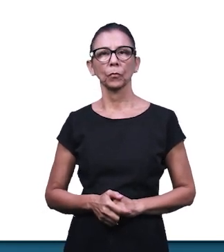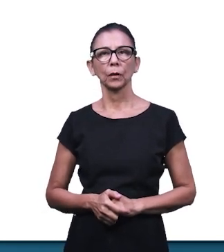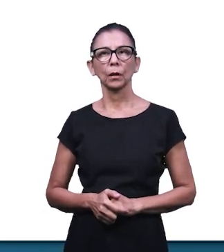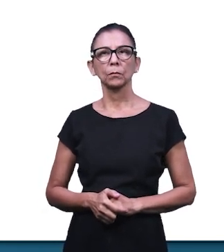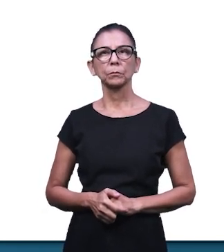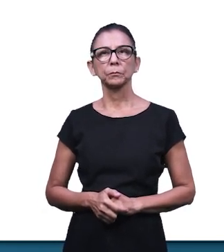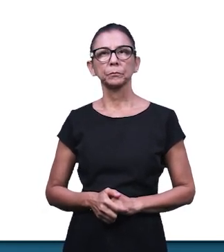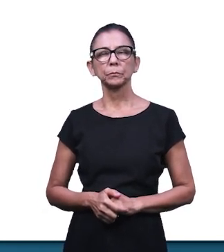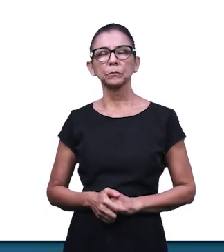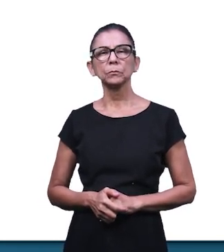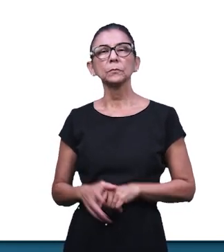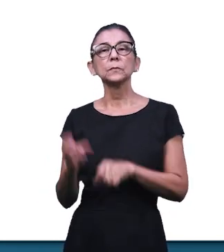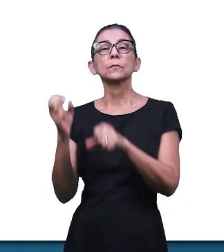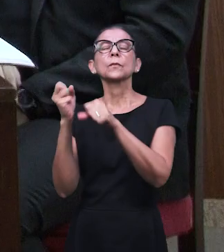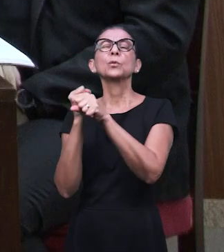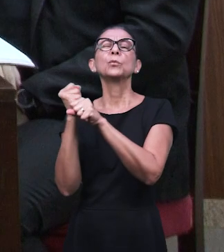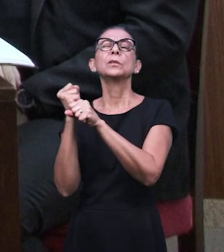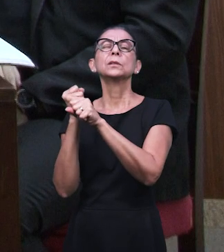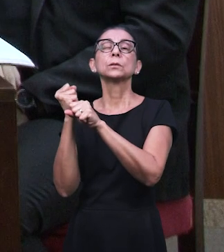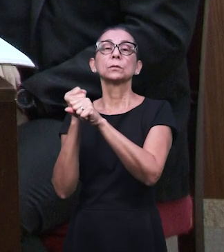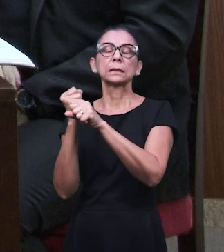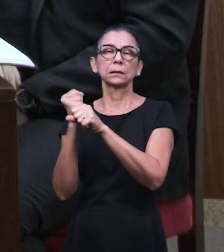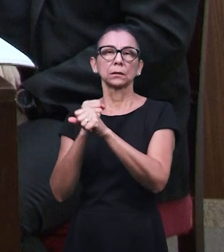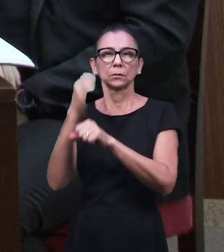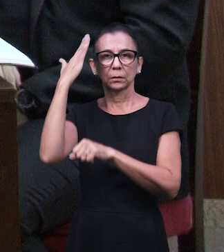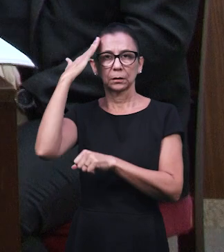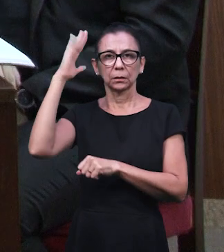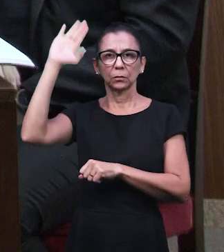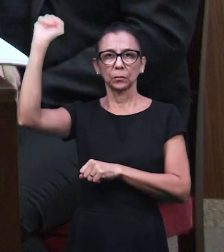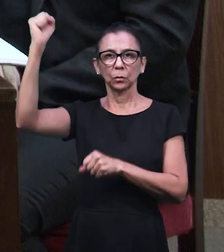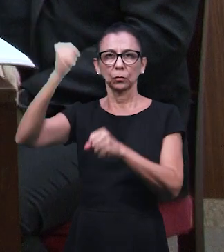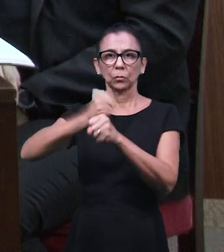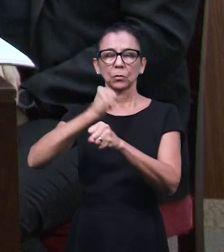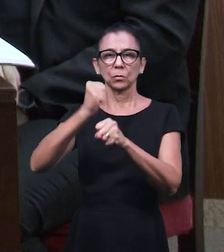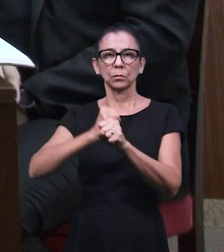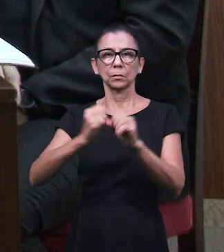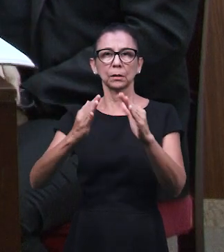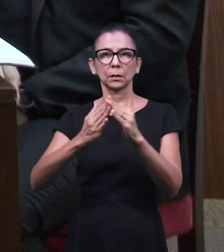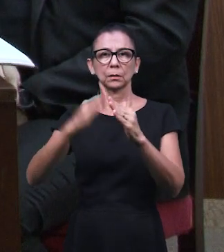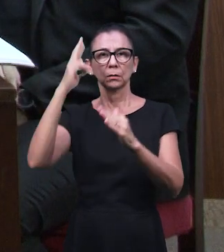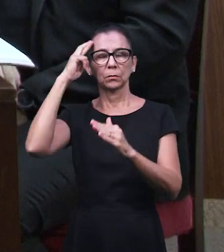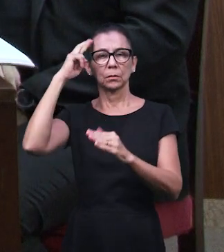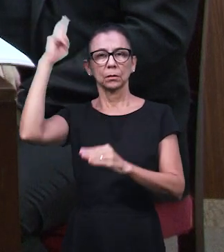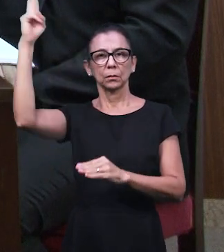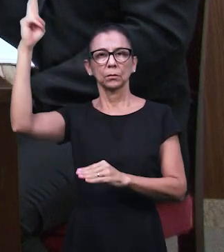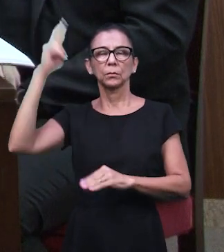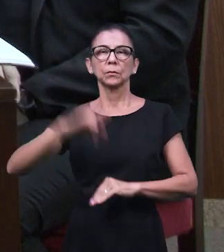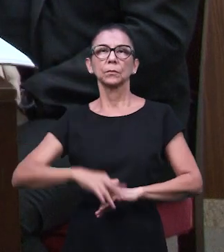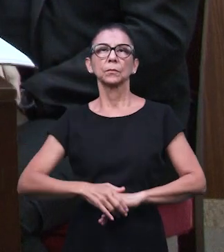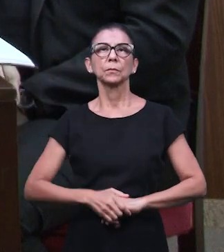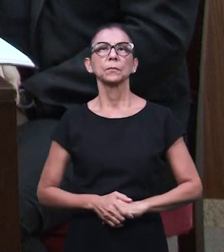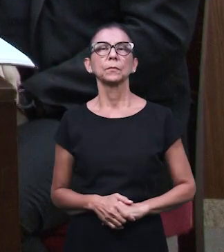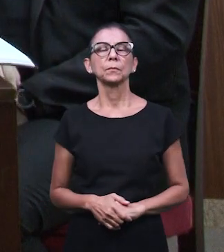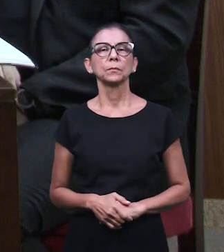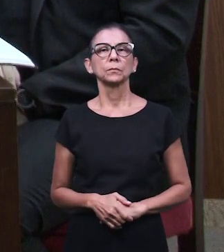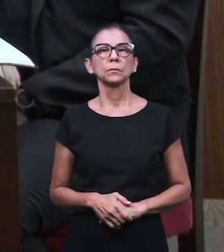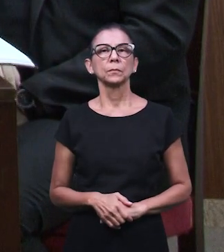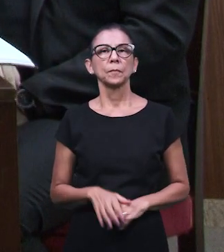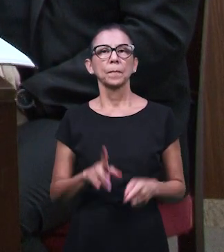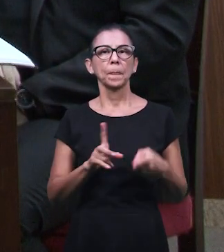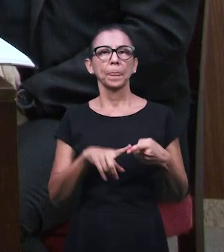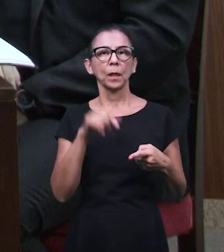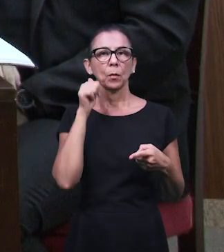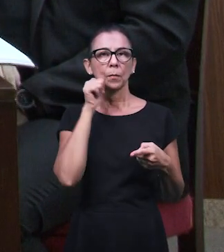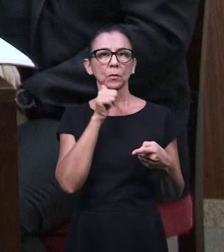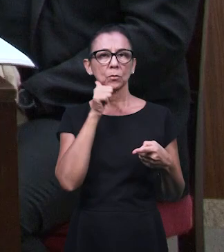templo? Cite o texto. Nós temos a jovem Tainé Silva, de Piuí, Evangelho Sem Fronteiras, e